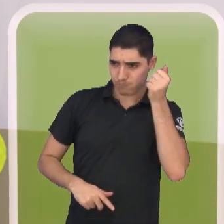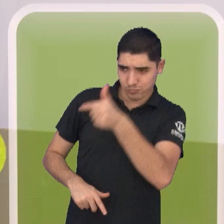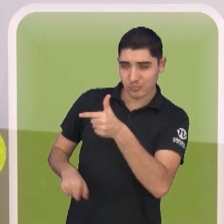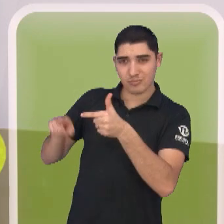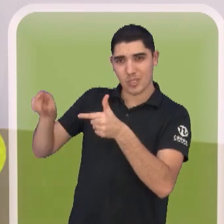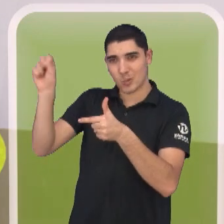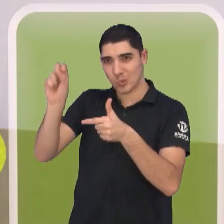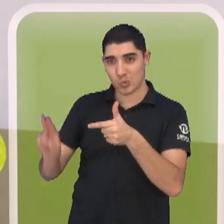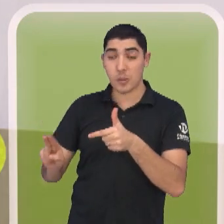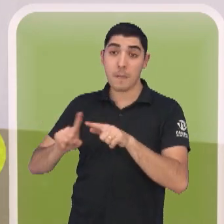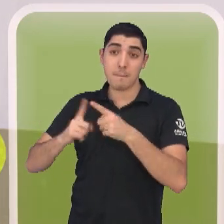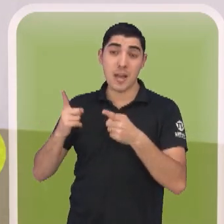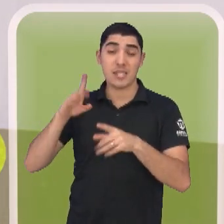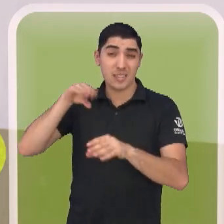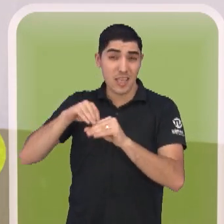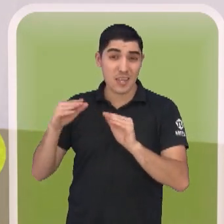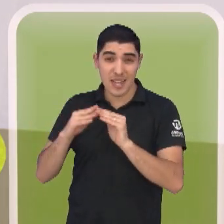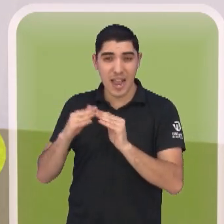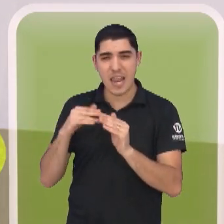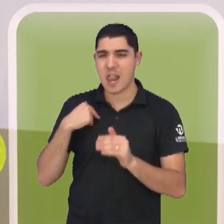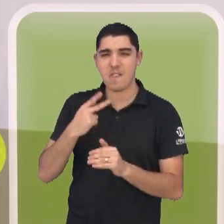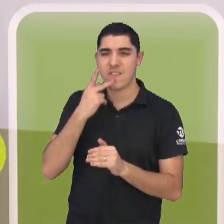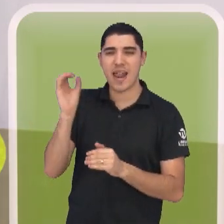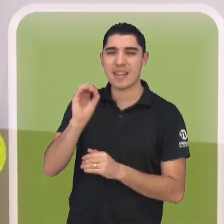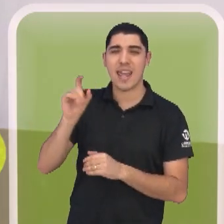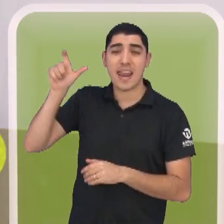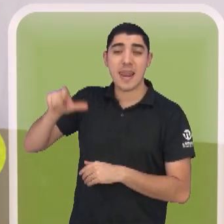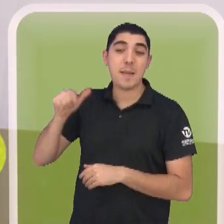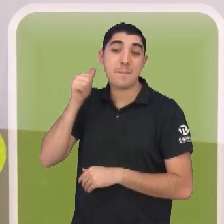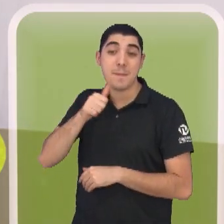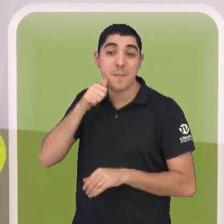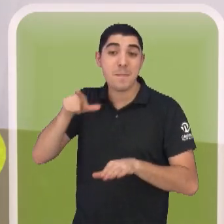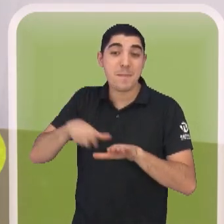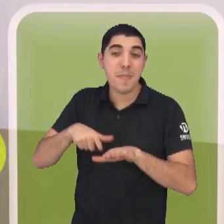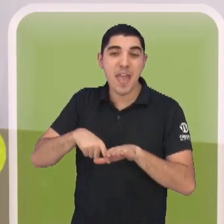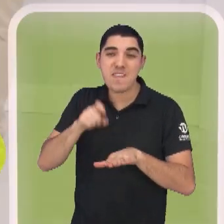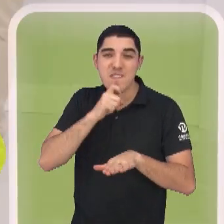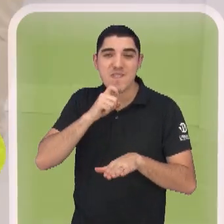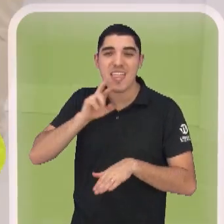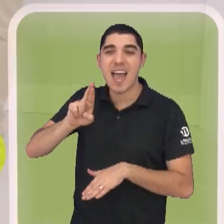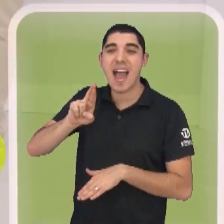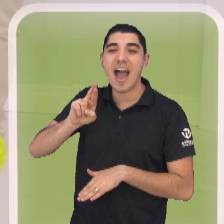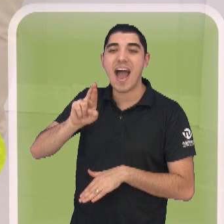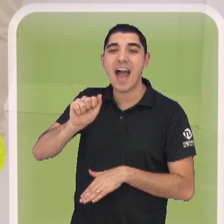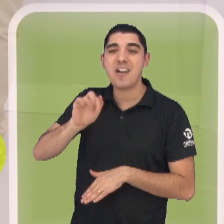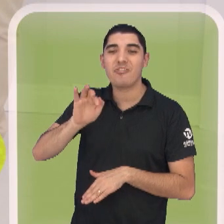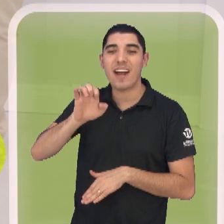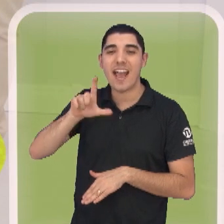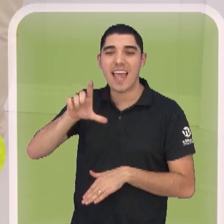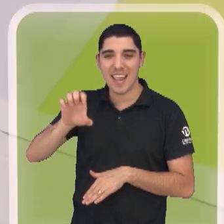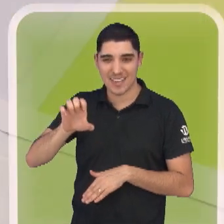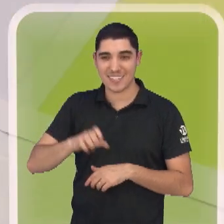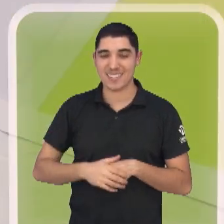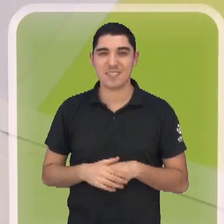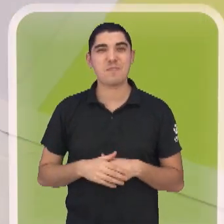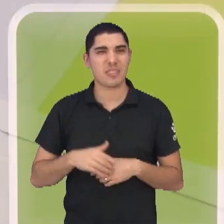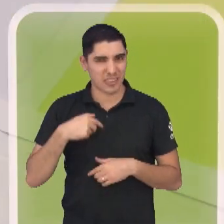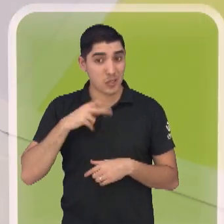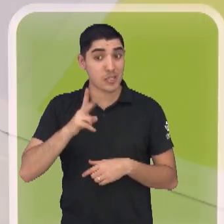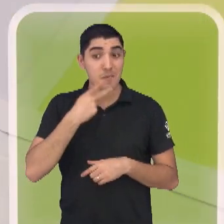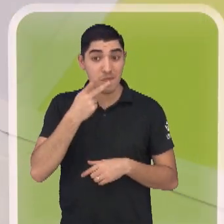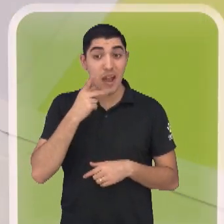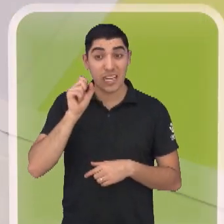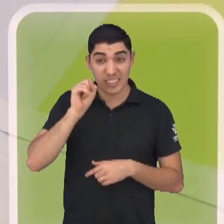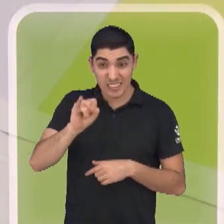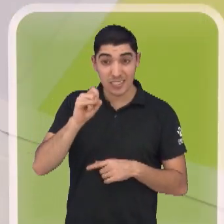eu não vou nem falar do nosso pé frio porque senão fica chateado eu falo eu já estava aqui na agulha o jogo se torna